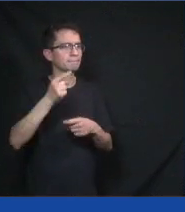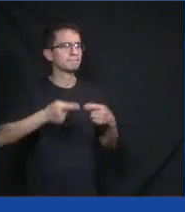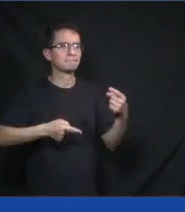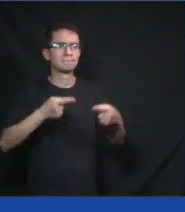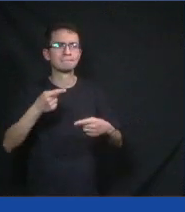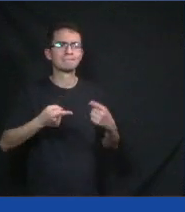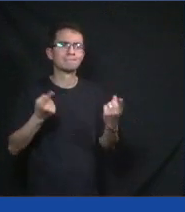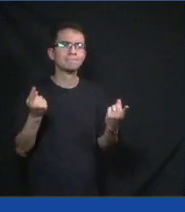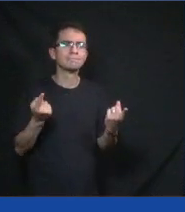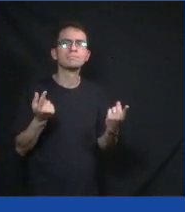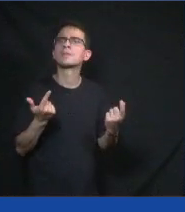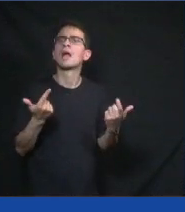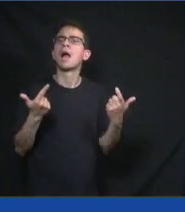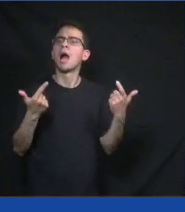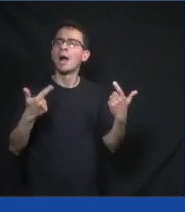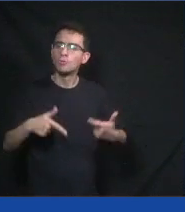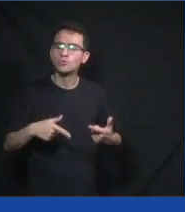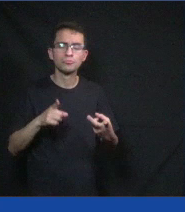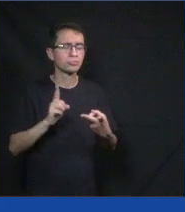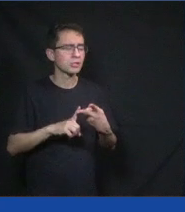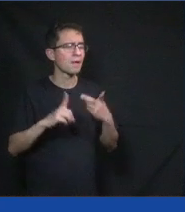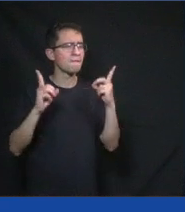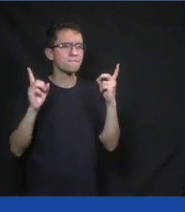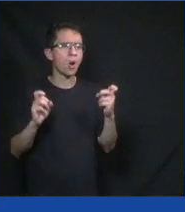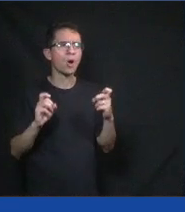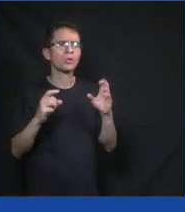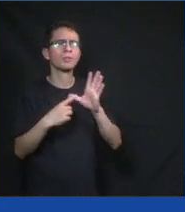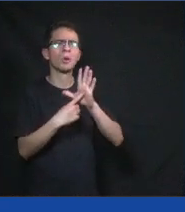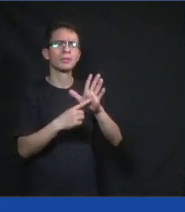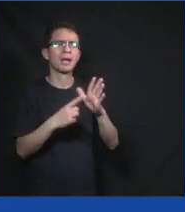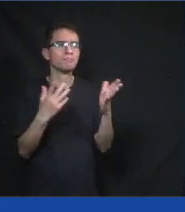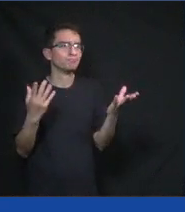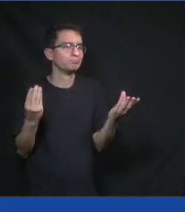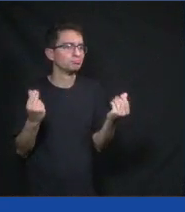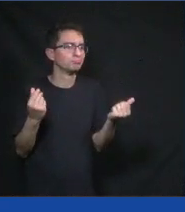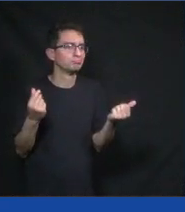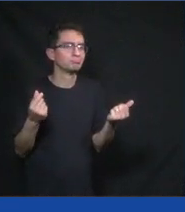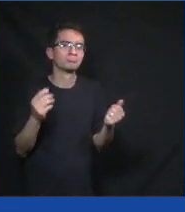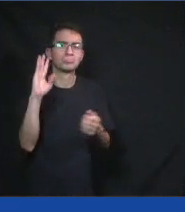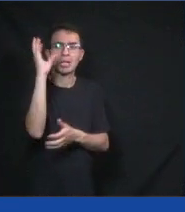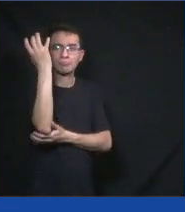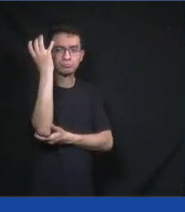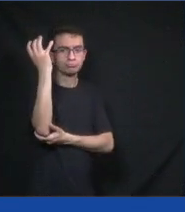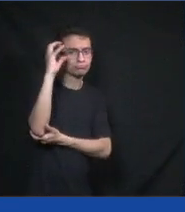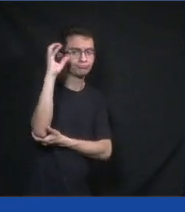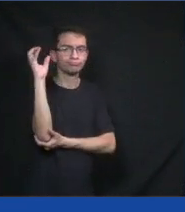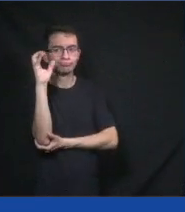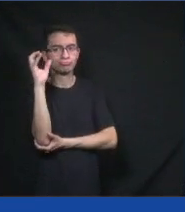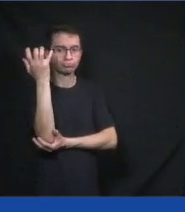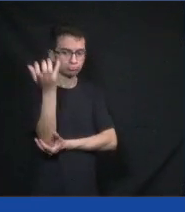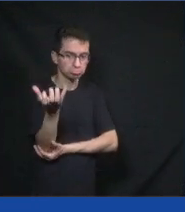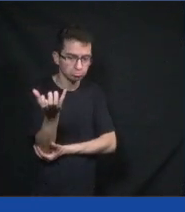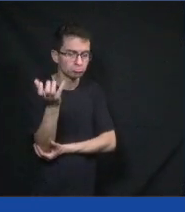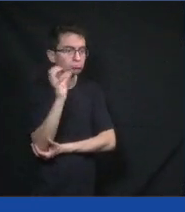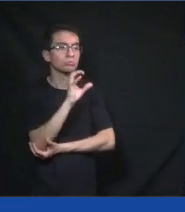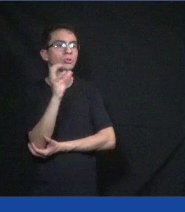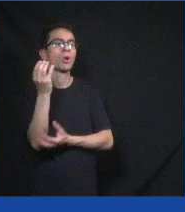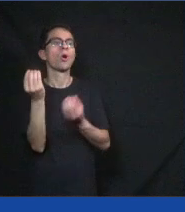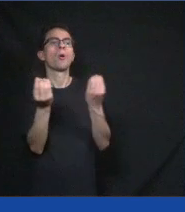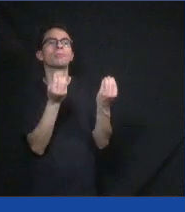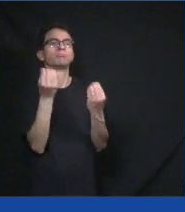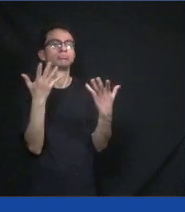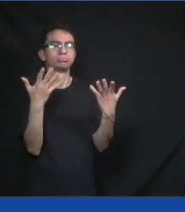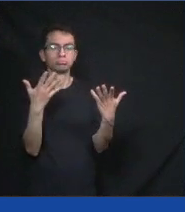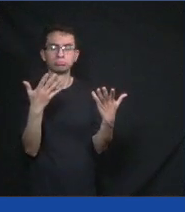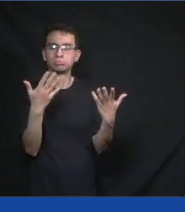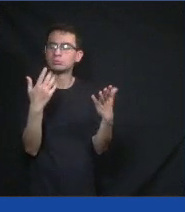Porque eu não sei onde é, eu não sei a foto, eu não tenho uma foto para saber se é uma poda de árvore só, eu tenho que tirar a árvore inteira. Então, a gente começa, como é que a gente qualifica isso com